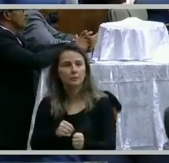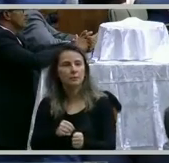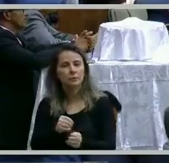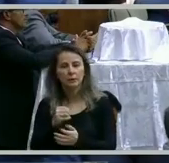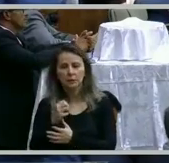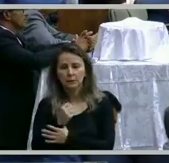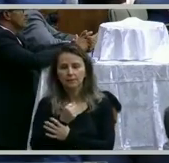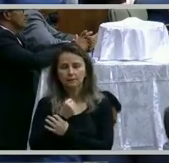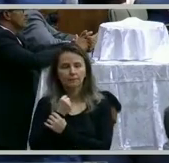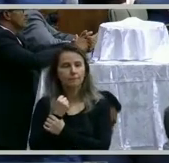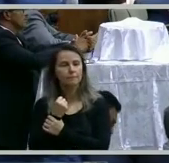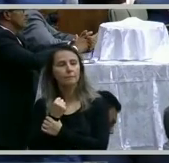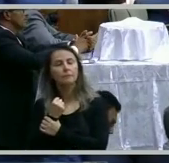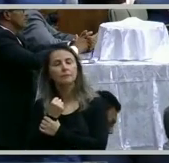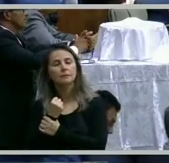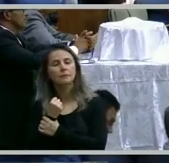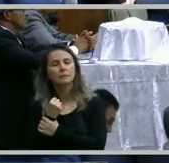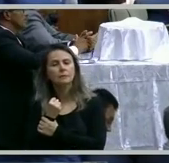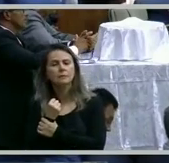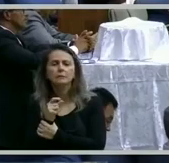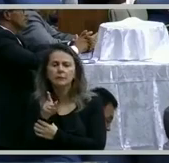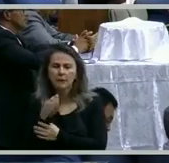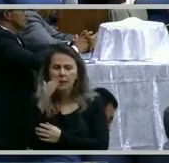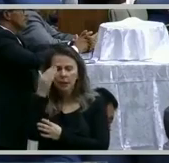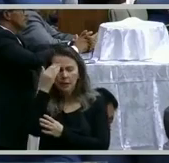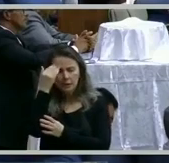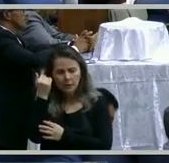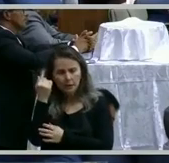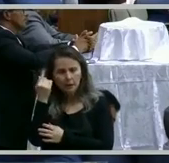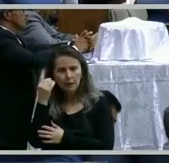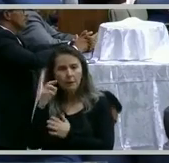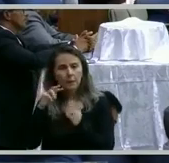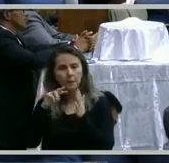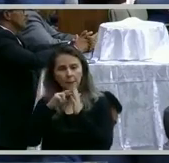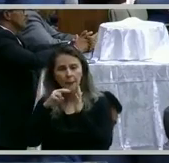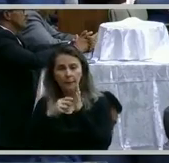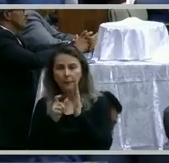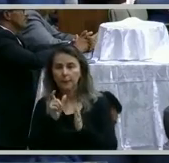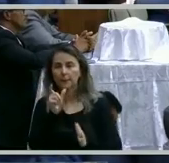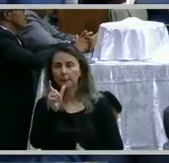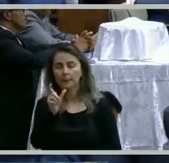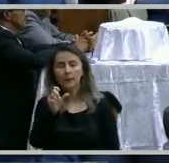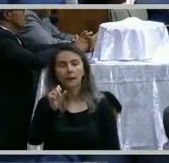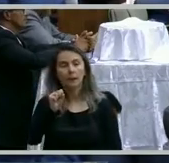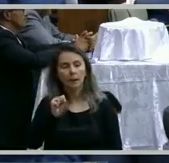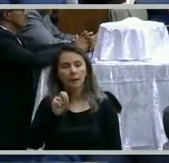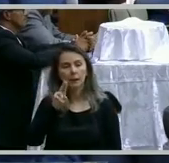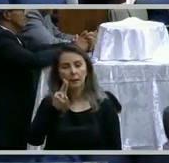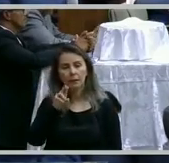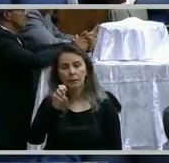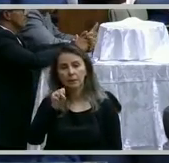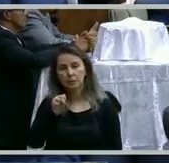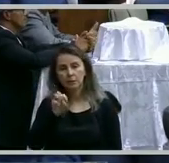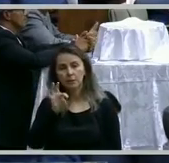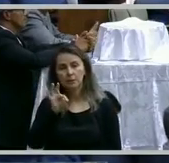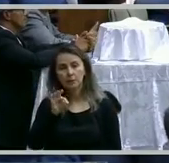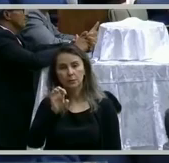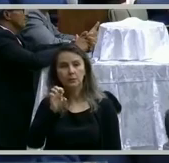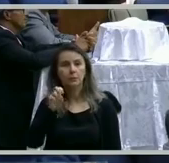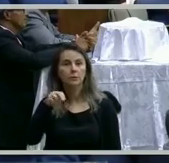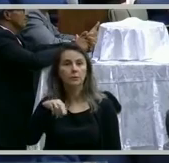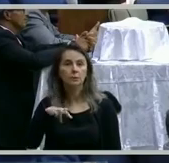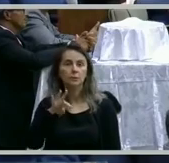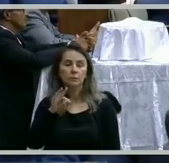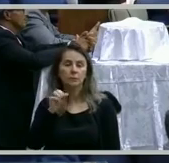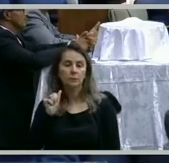Sustentando. Você sabe o que quer dizer, o que significa sustentar no grego? O verbo sustentar no